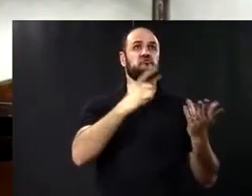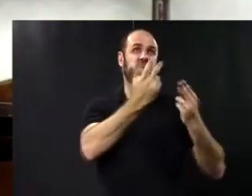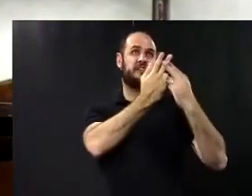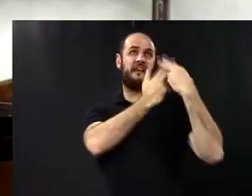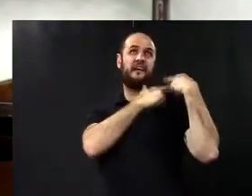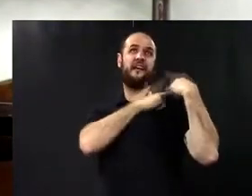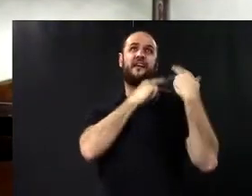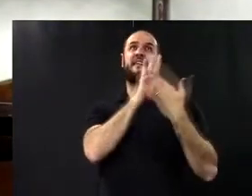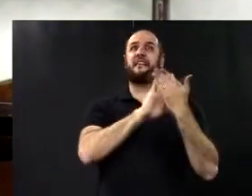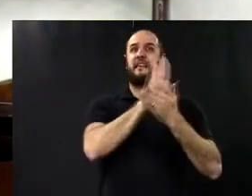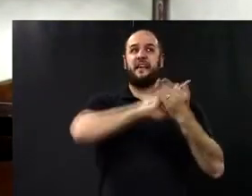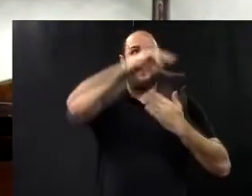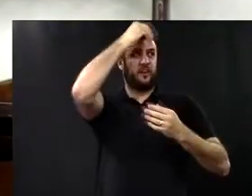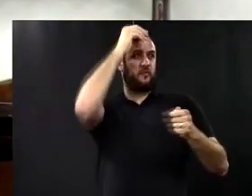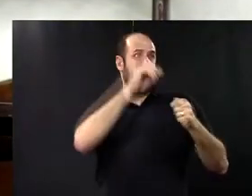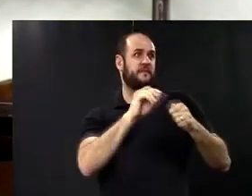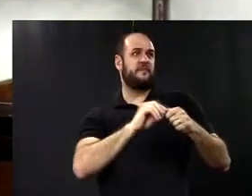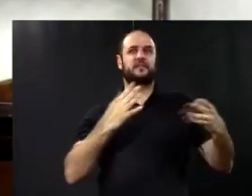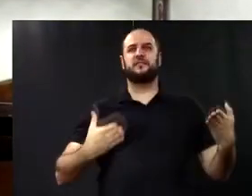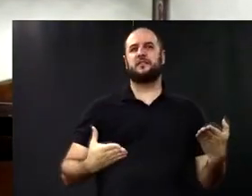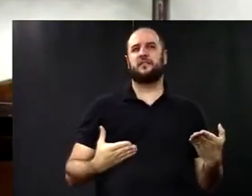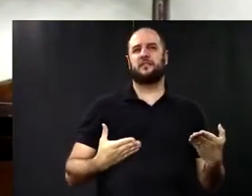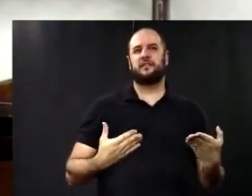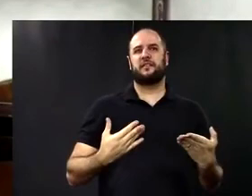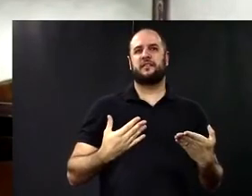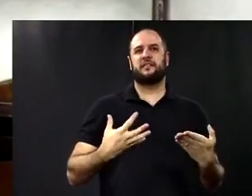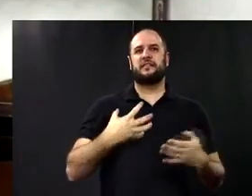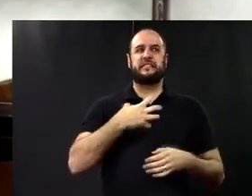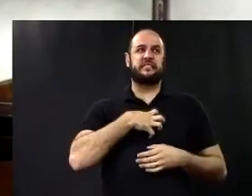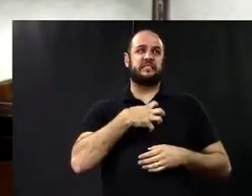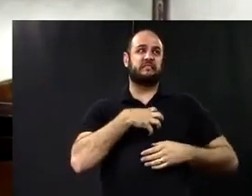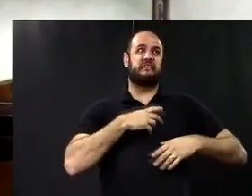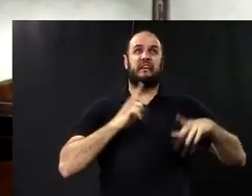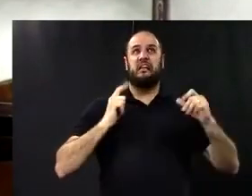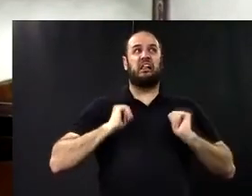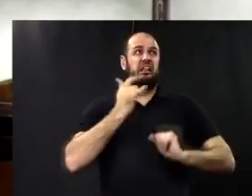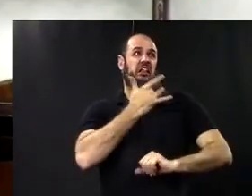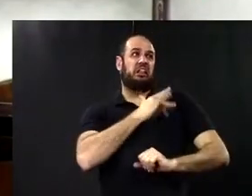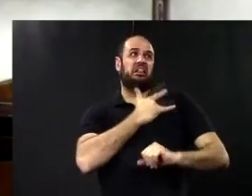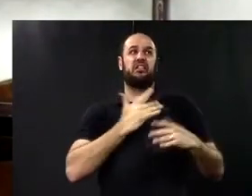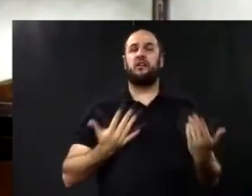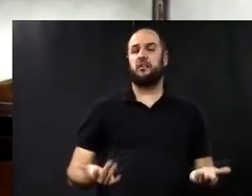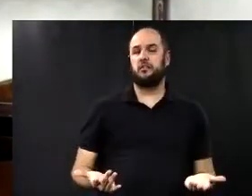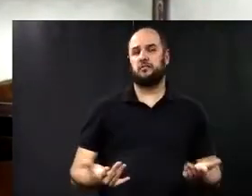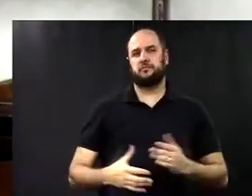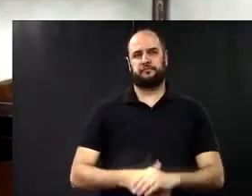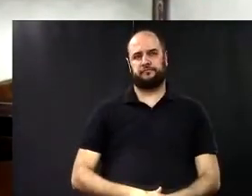culpadas do que fazem, mas vítimas daquilo que elas mesmas fazem.